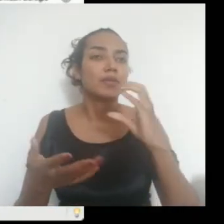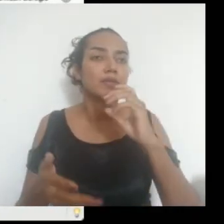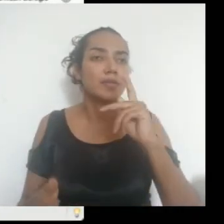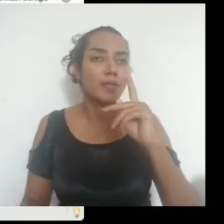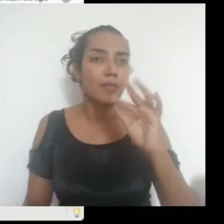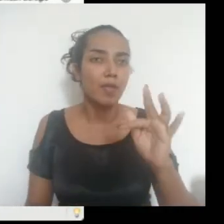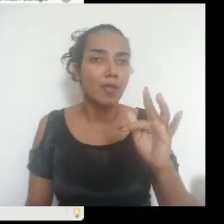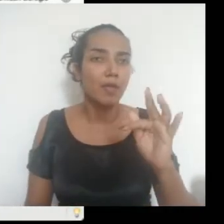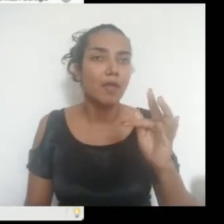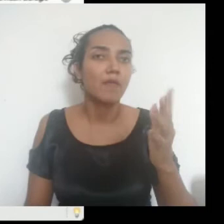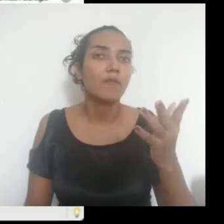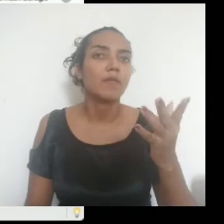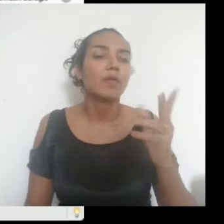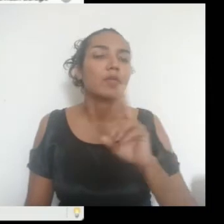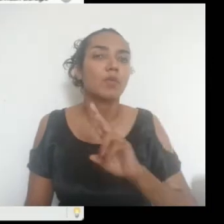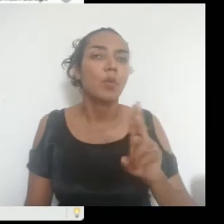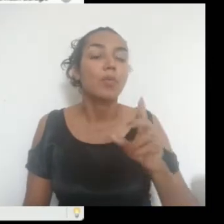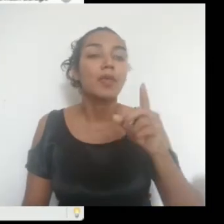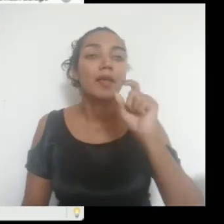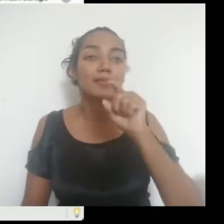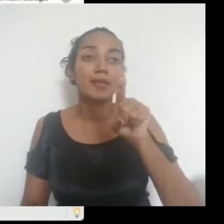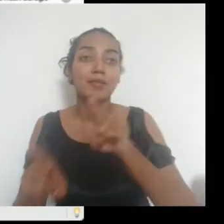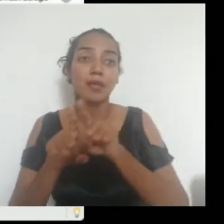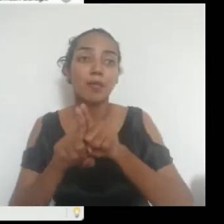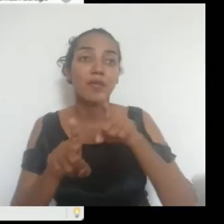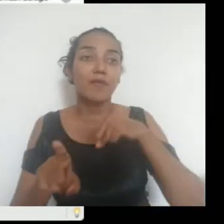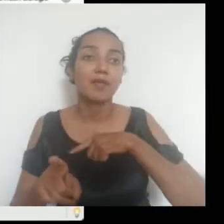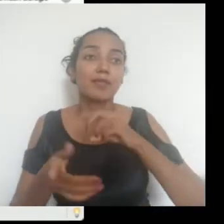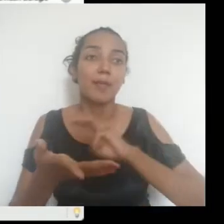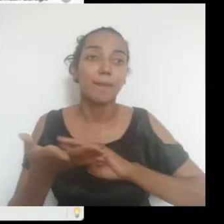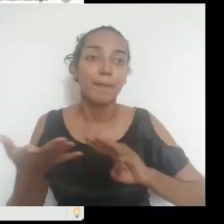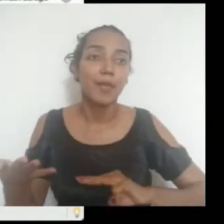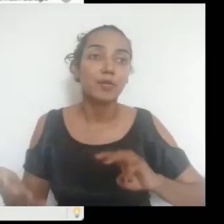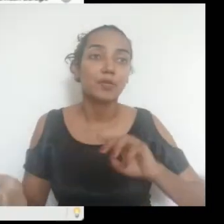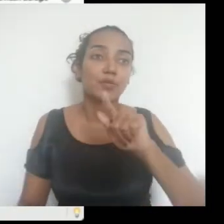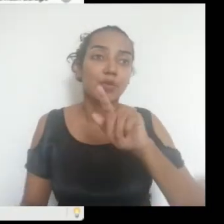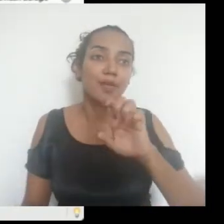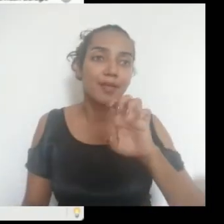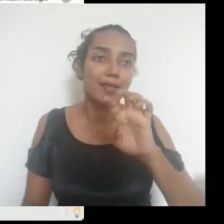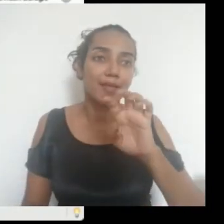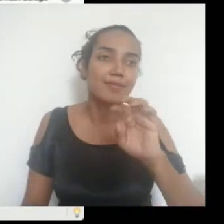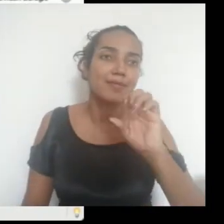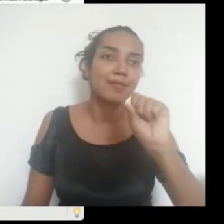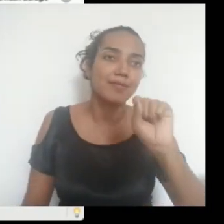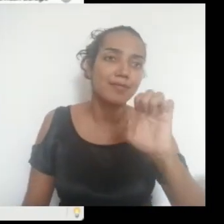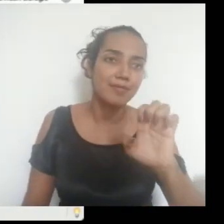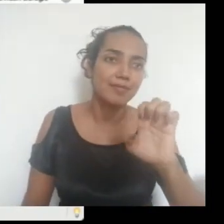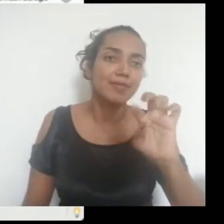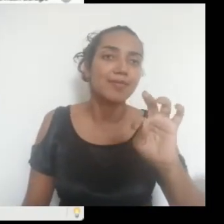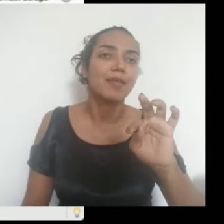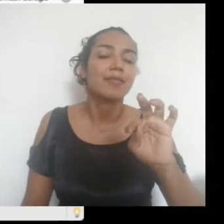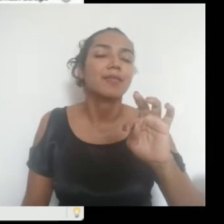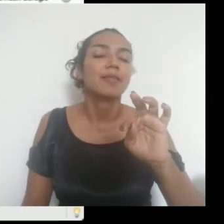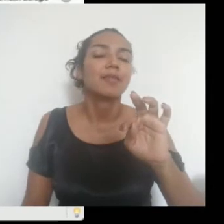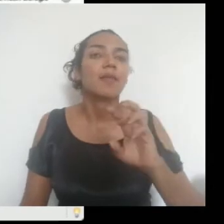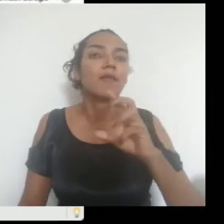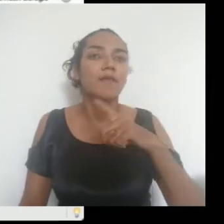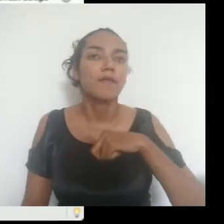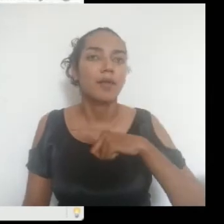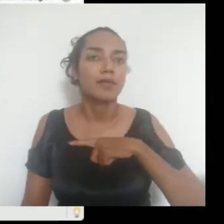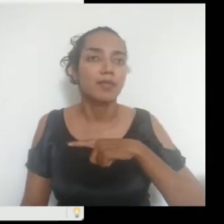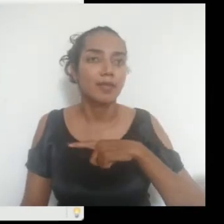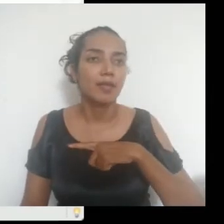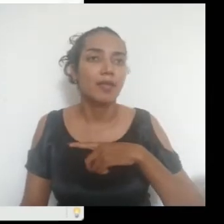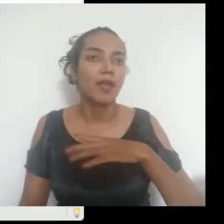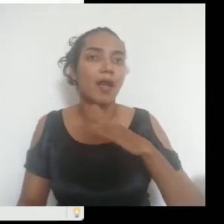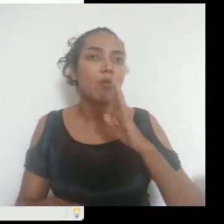ter os métodos getSet, afinal de contas os atributos foram declarados como privado. Vou criar aqui esses métodos getSet automaticamente.